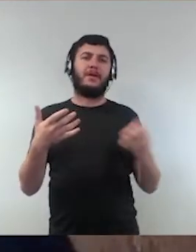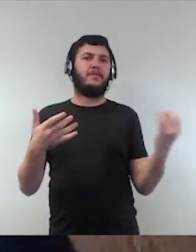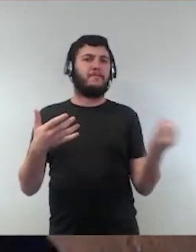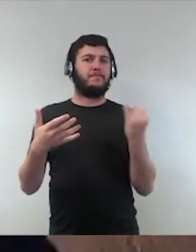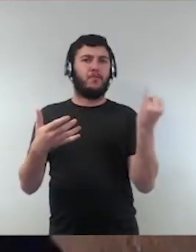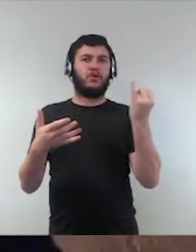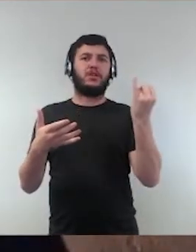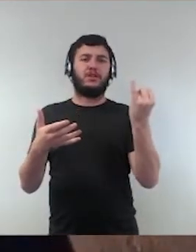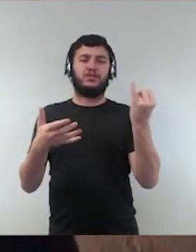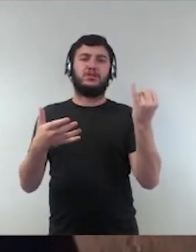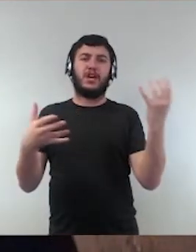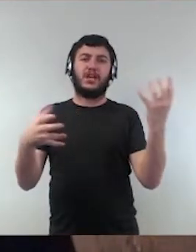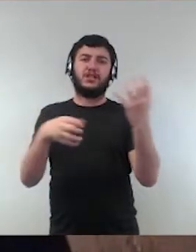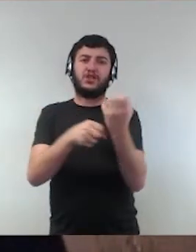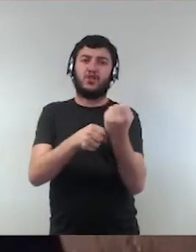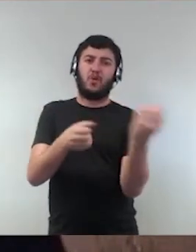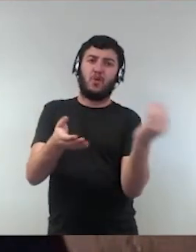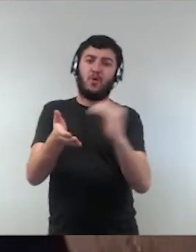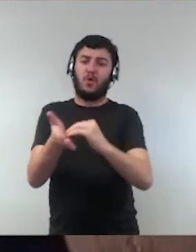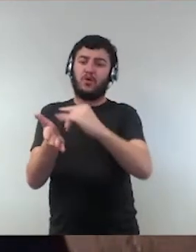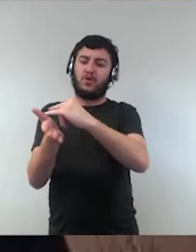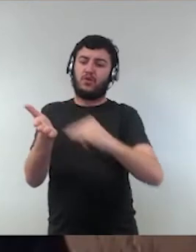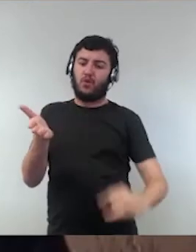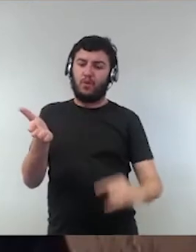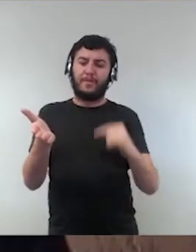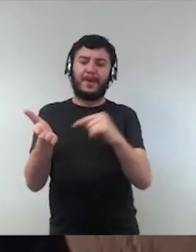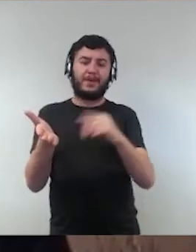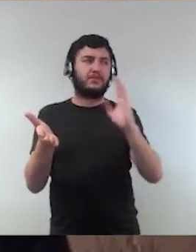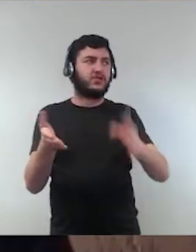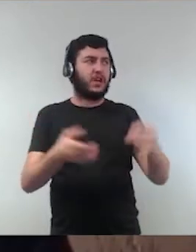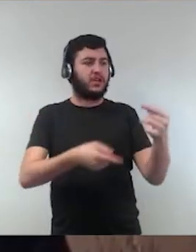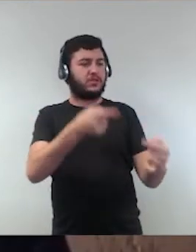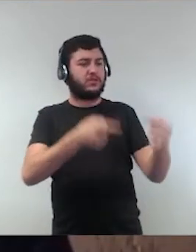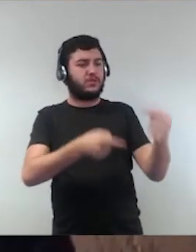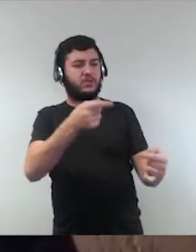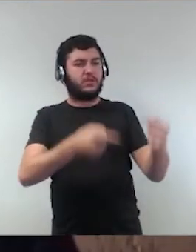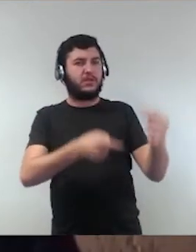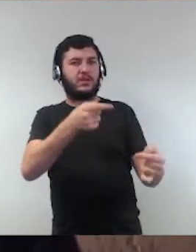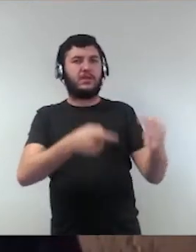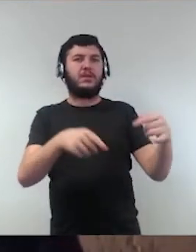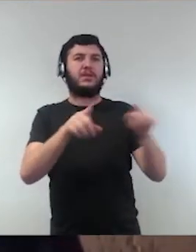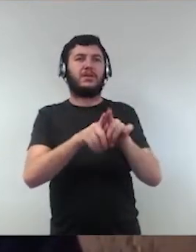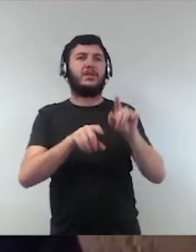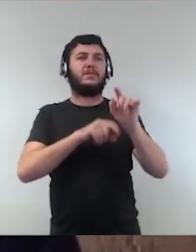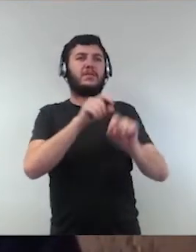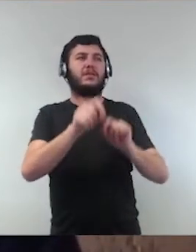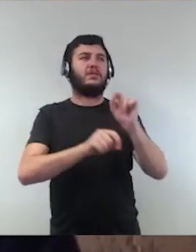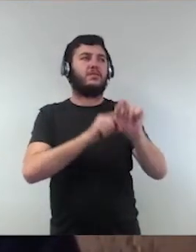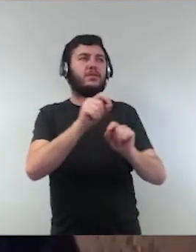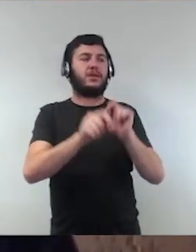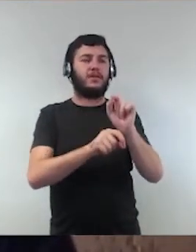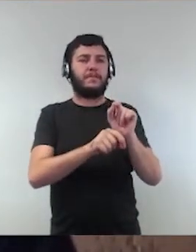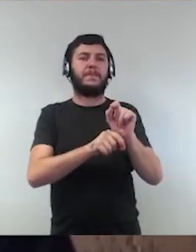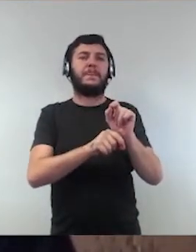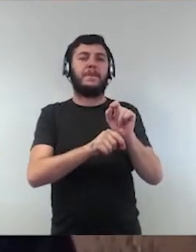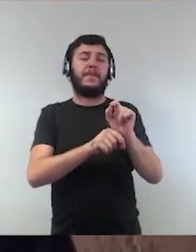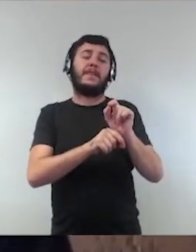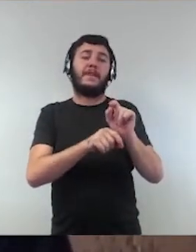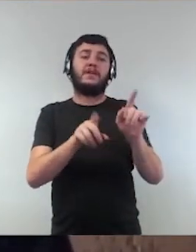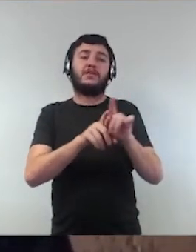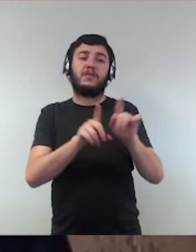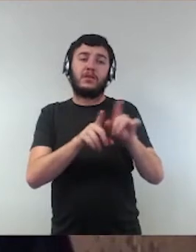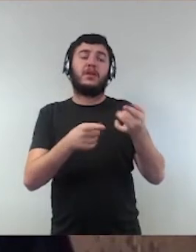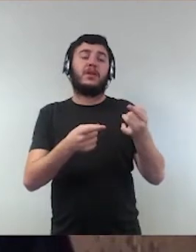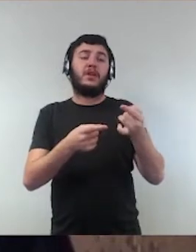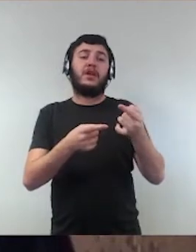forma, estão presentes na discussão, estão presentes na enunciação que o STF procurou fazer